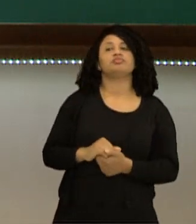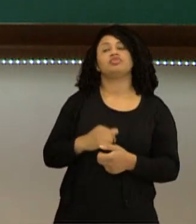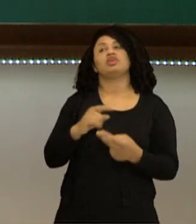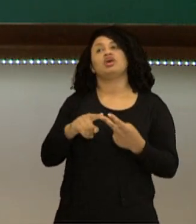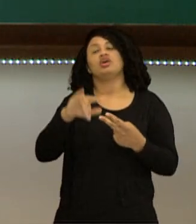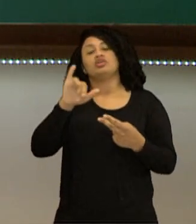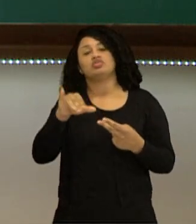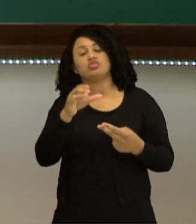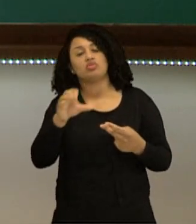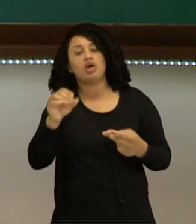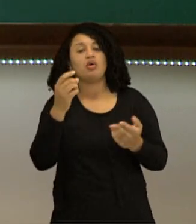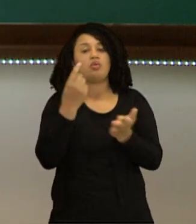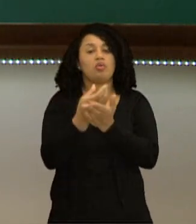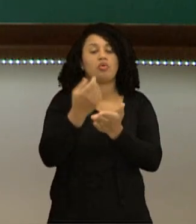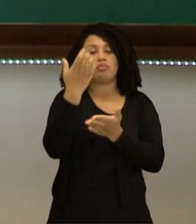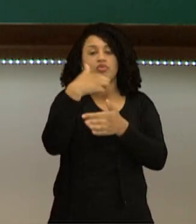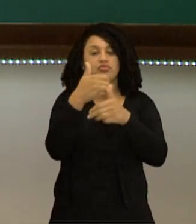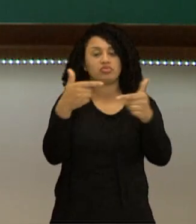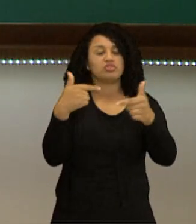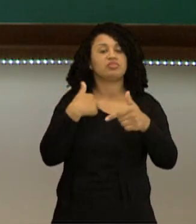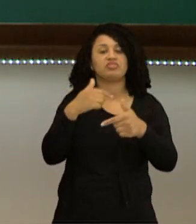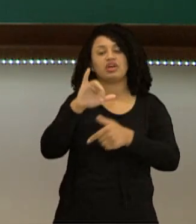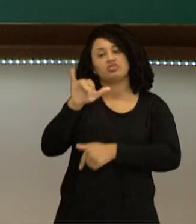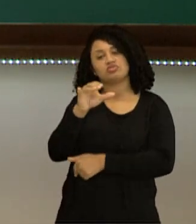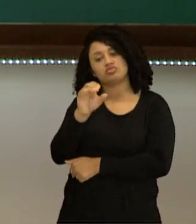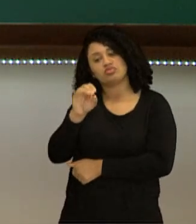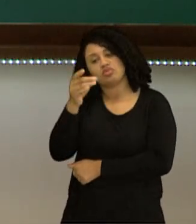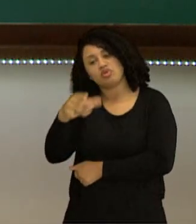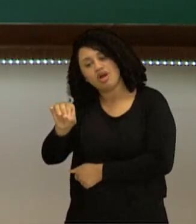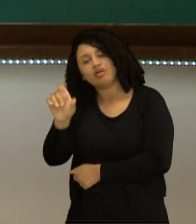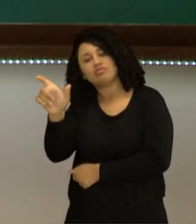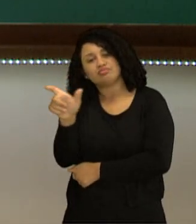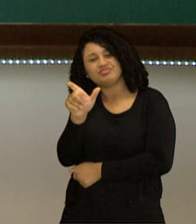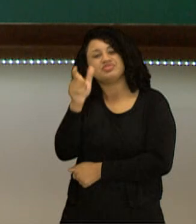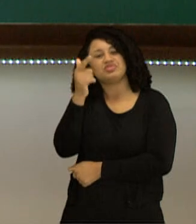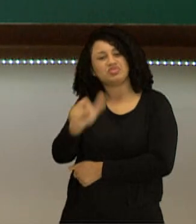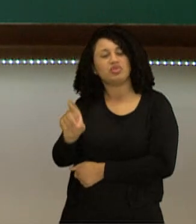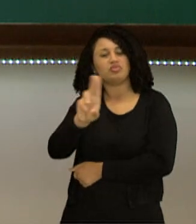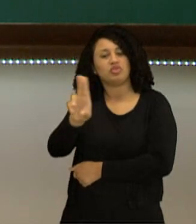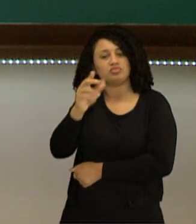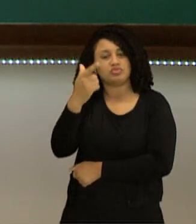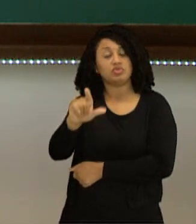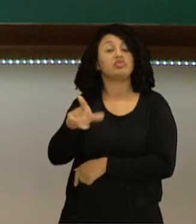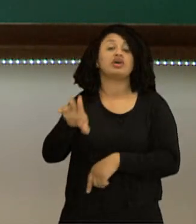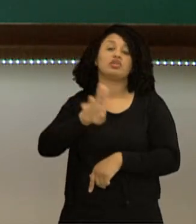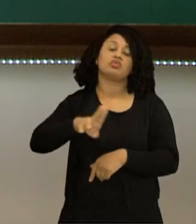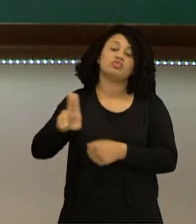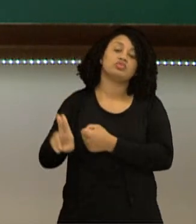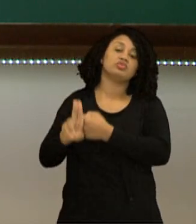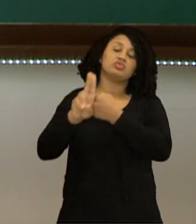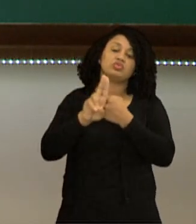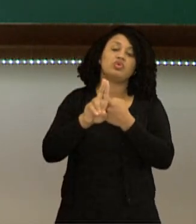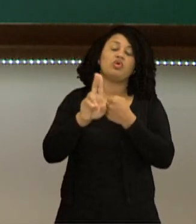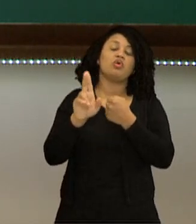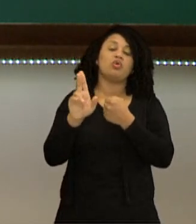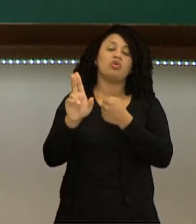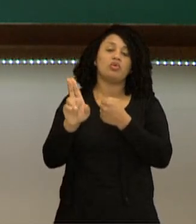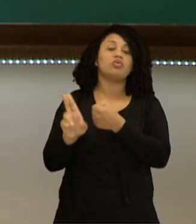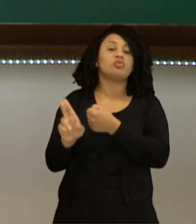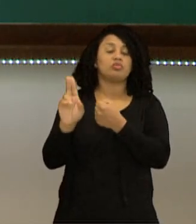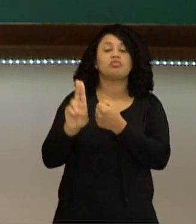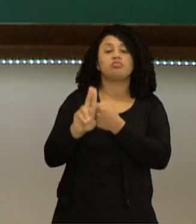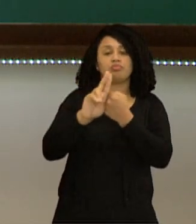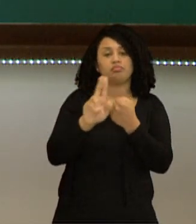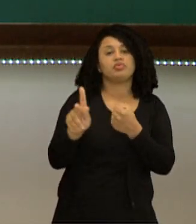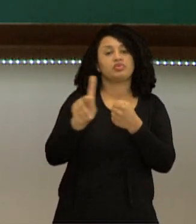comprou frutas. Para eu não ficar usando esse João, eu vou usar o quê? Um pronome que vai substituir. Então, João comprou